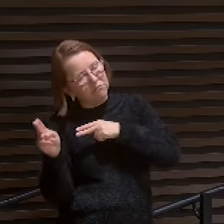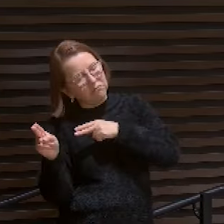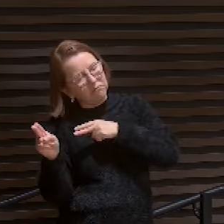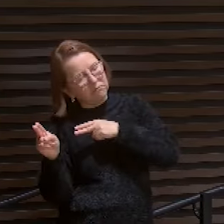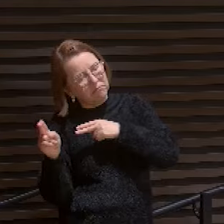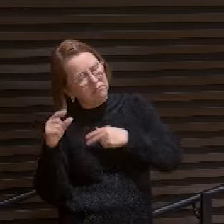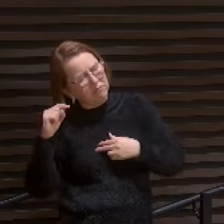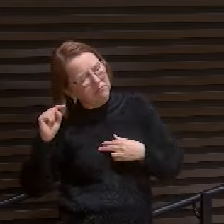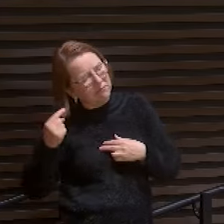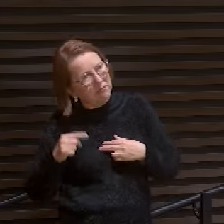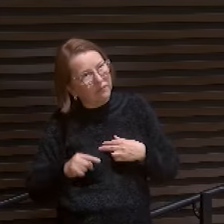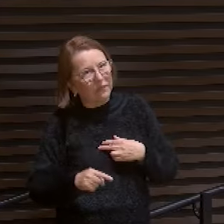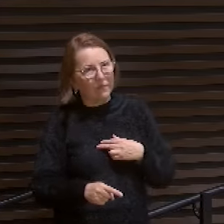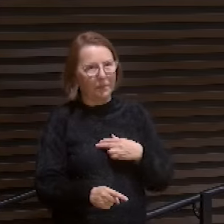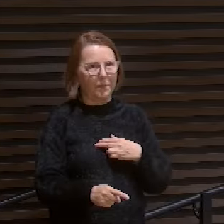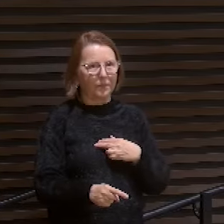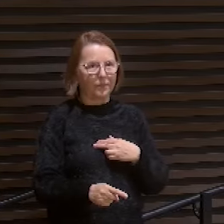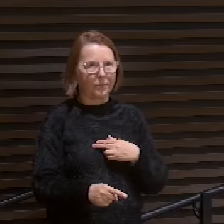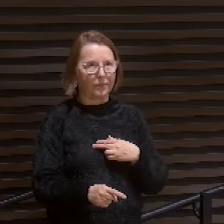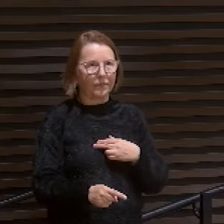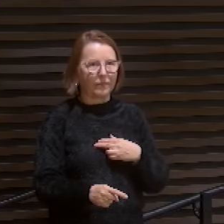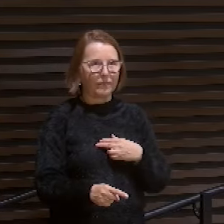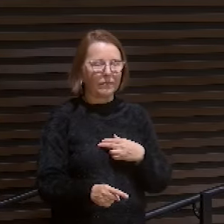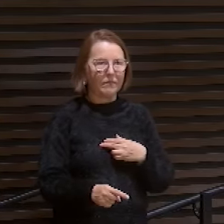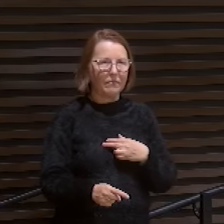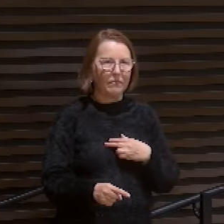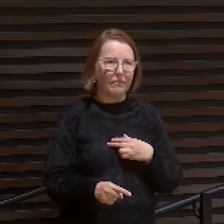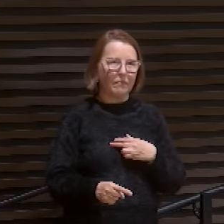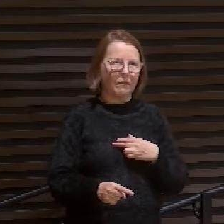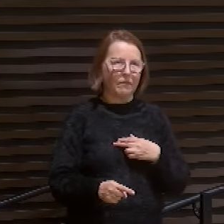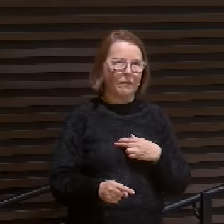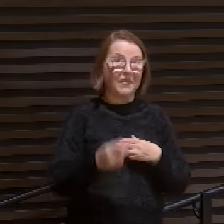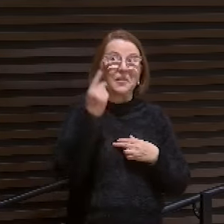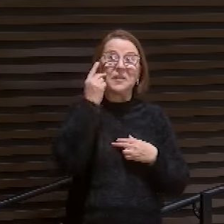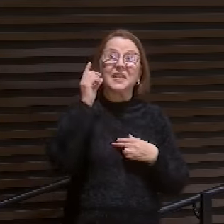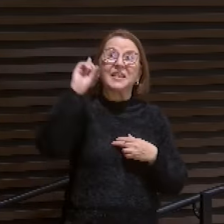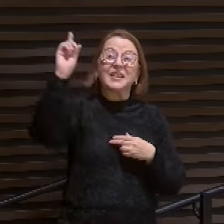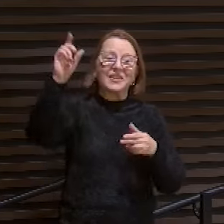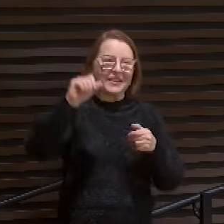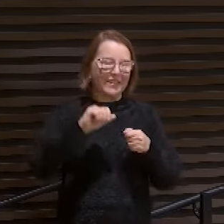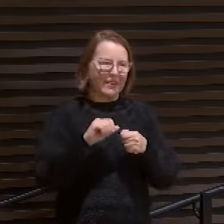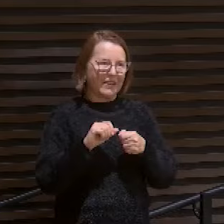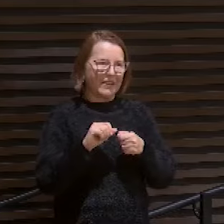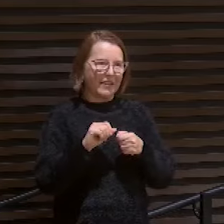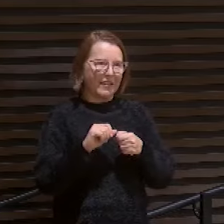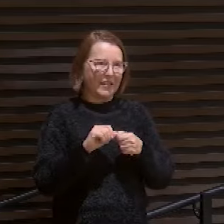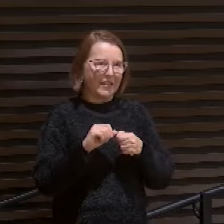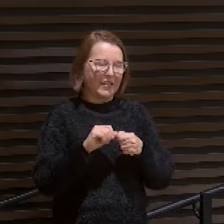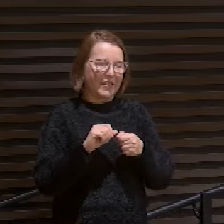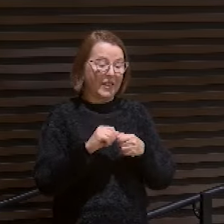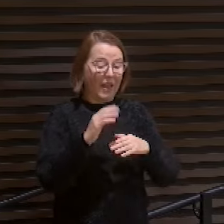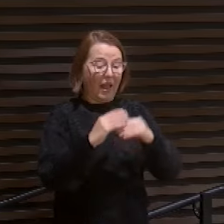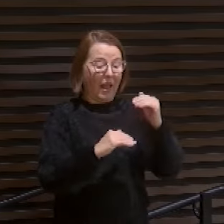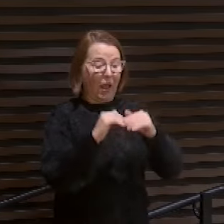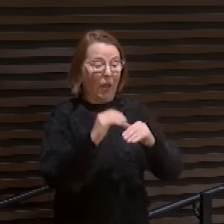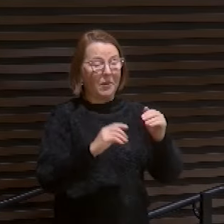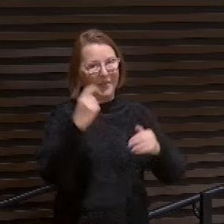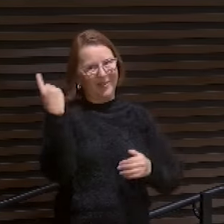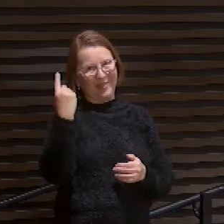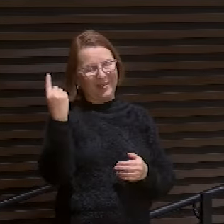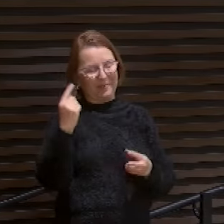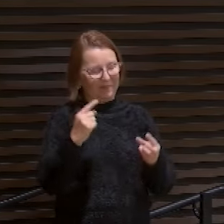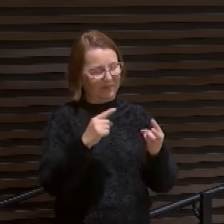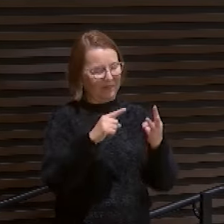sono profundo para que Deus fizesse a coisa sozinha. E a